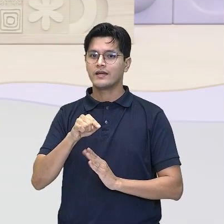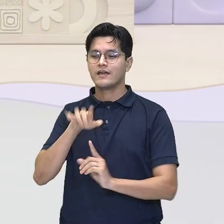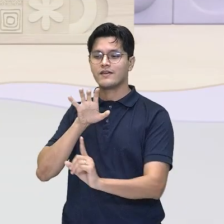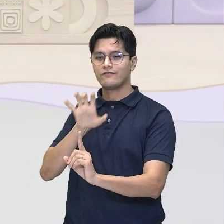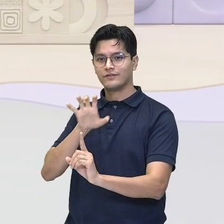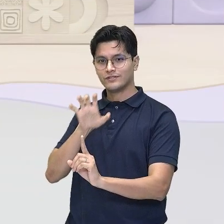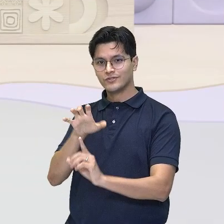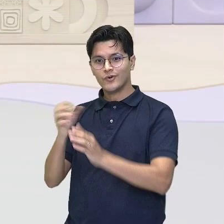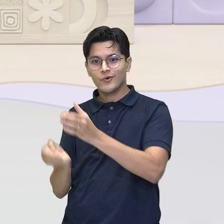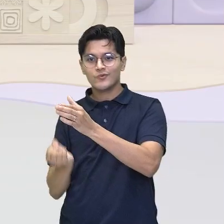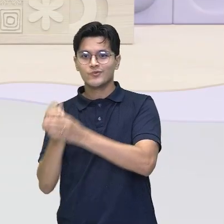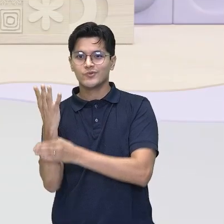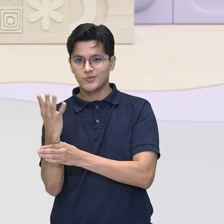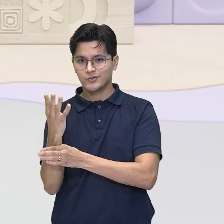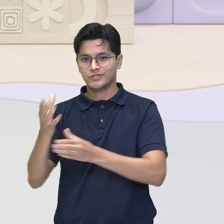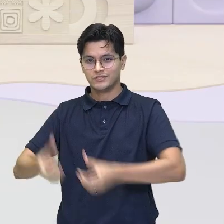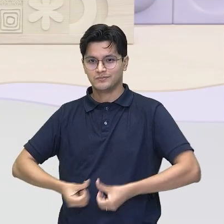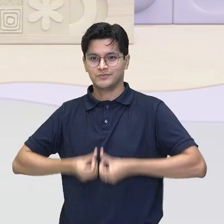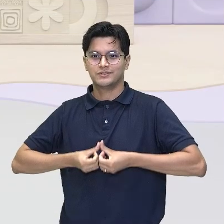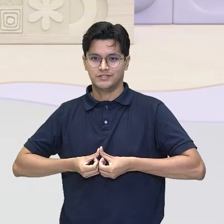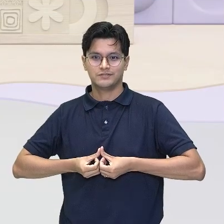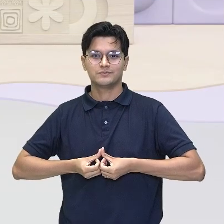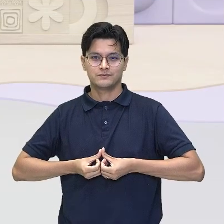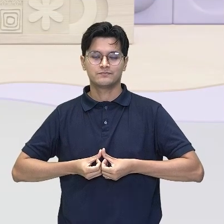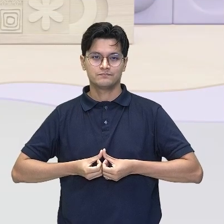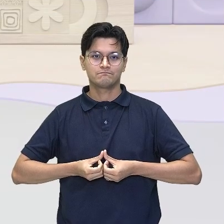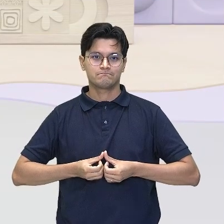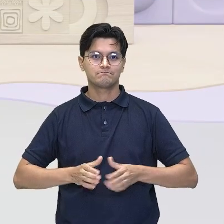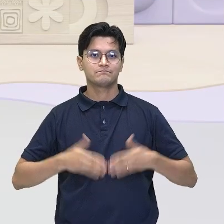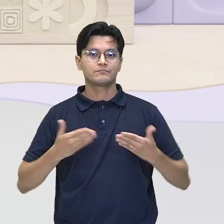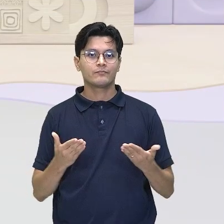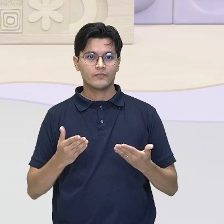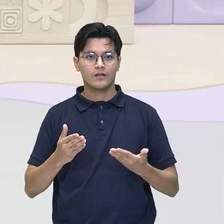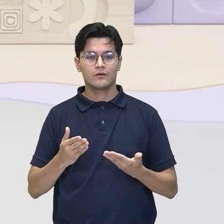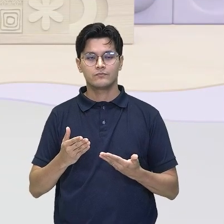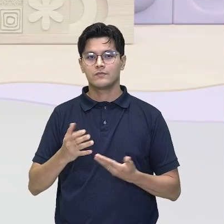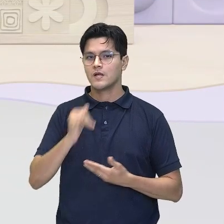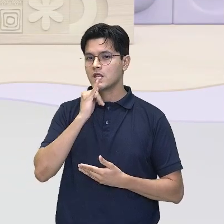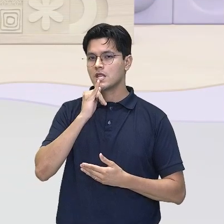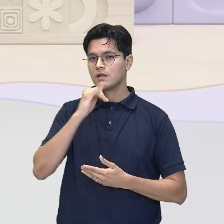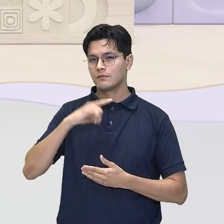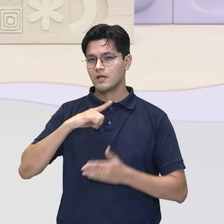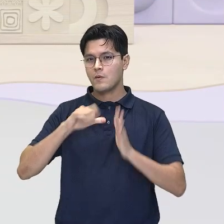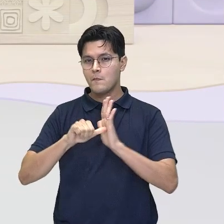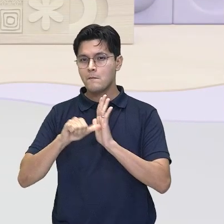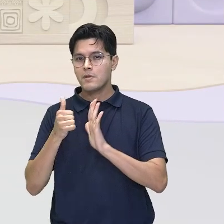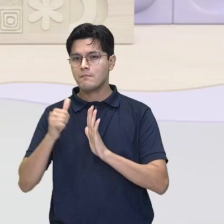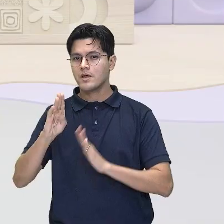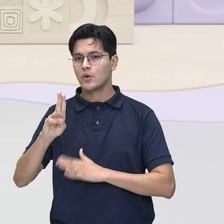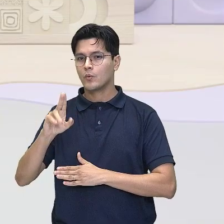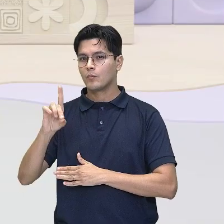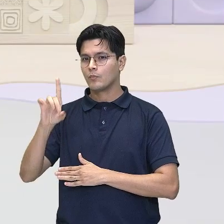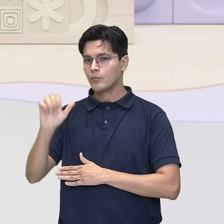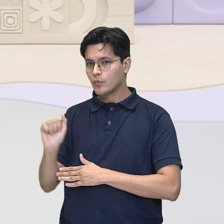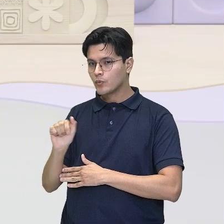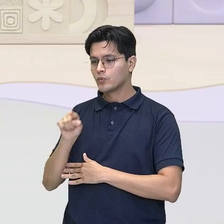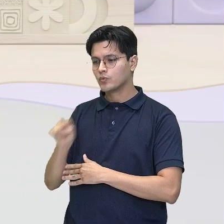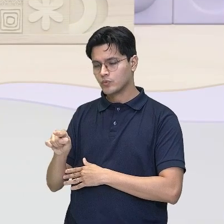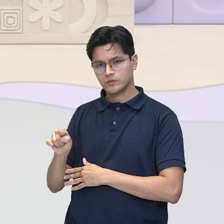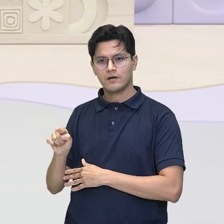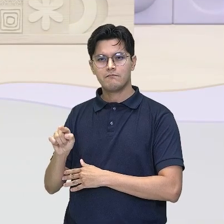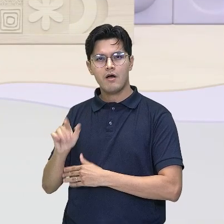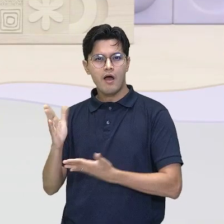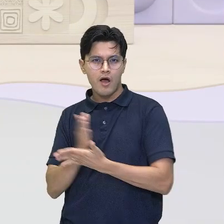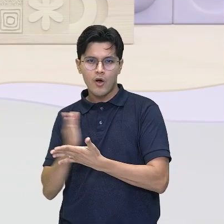ensinamentos, seja do Buda, o fundador, para alguns o primeiro Buda, porque em alguns grupos budistas haverão vários